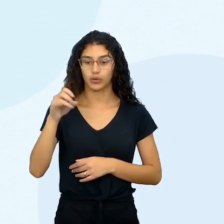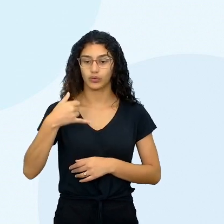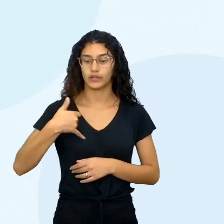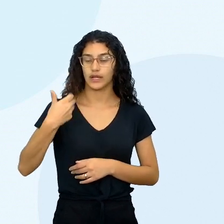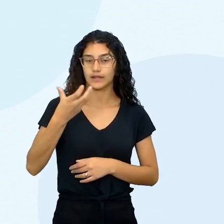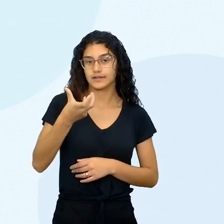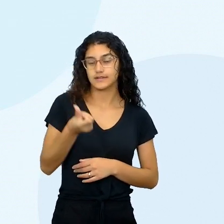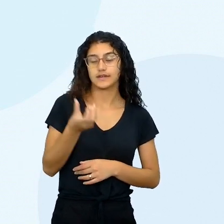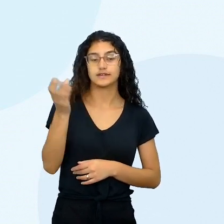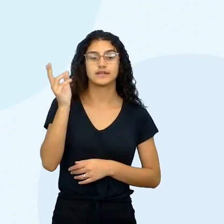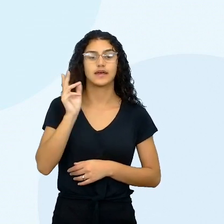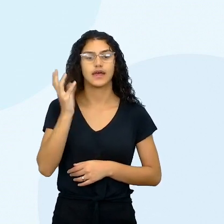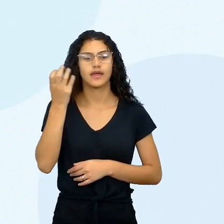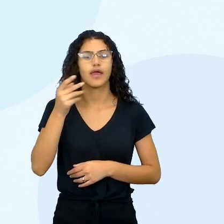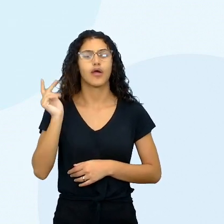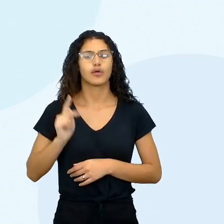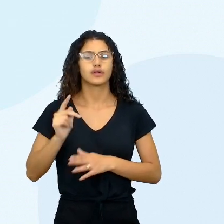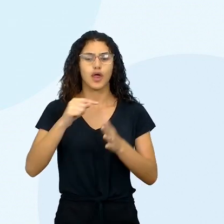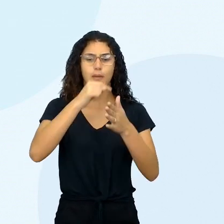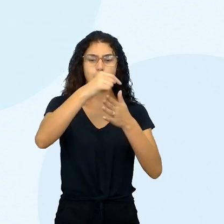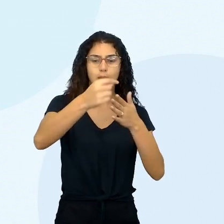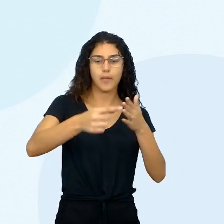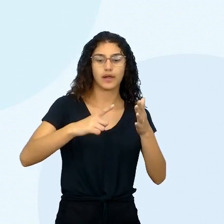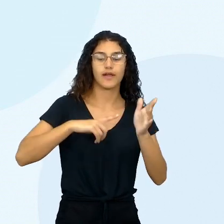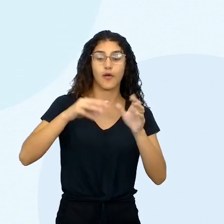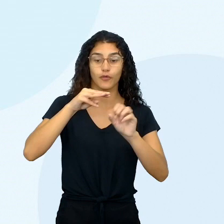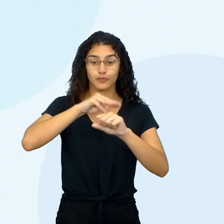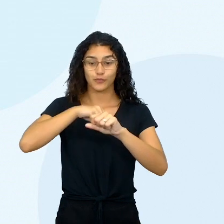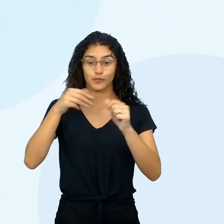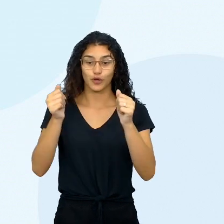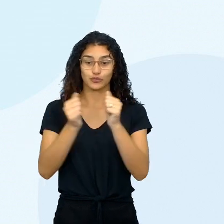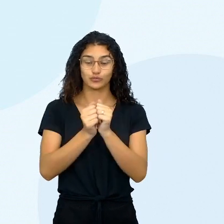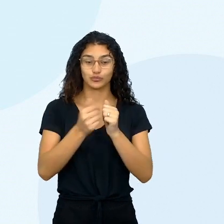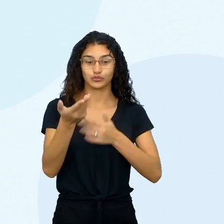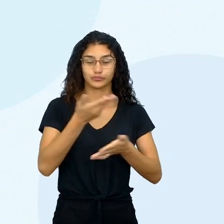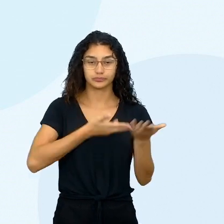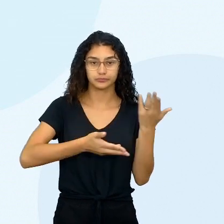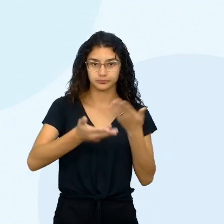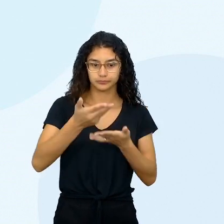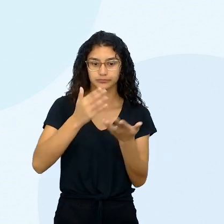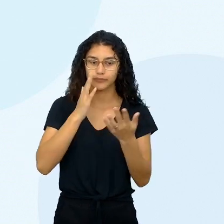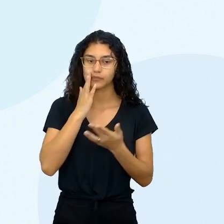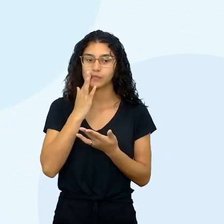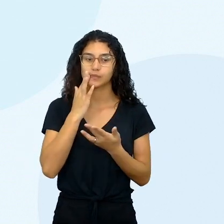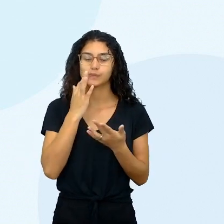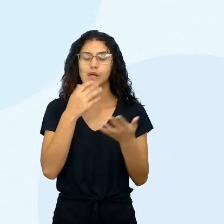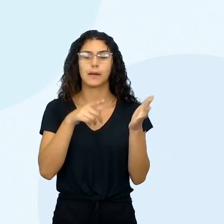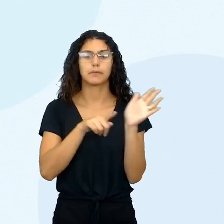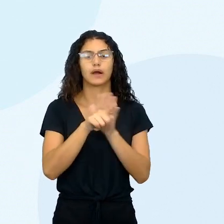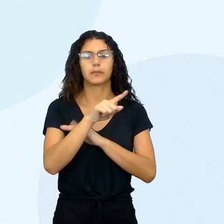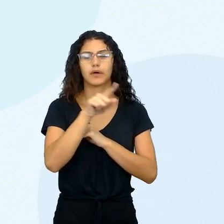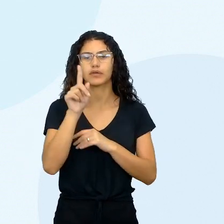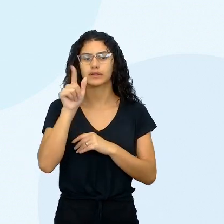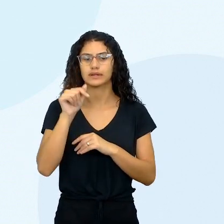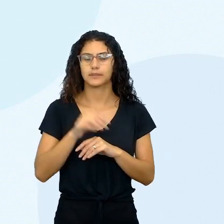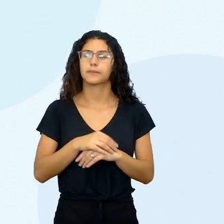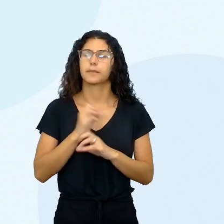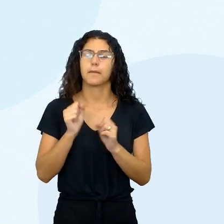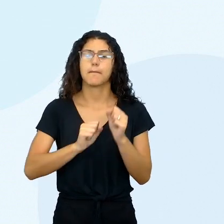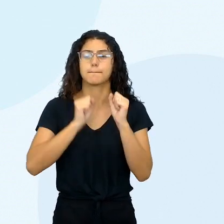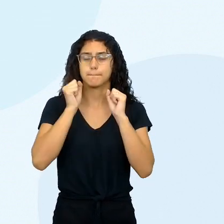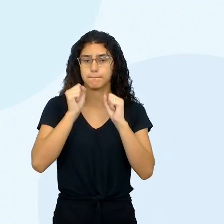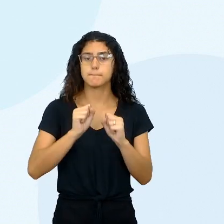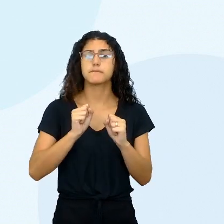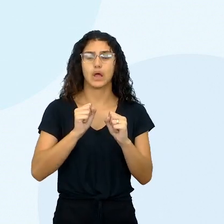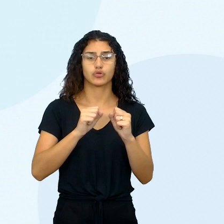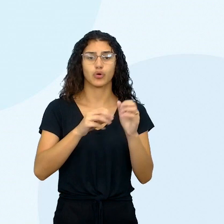Eu queria sempre pontuar esses momentos assim de interação, né? Então a pergunta que eu faço para vocês, e vocês podem